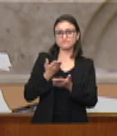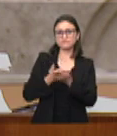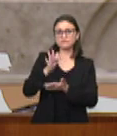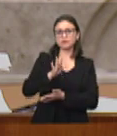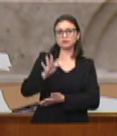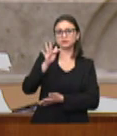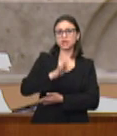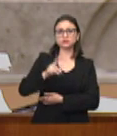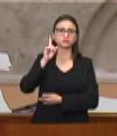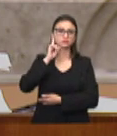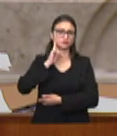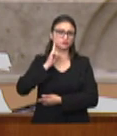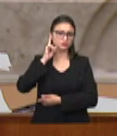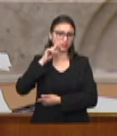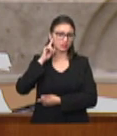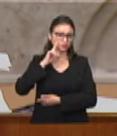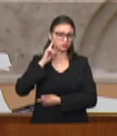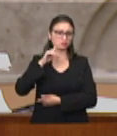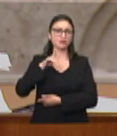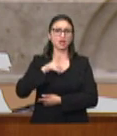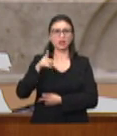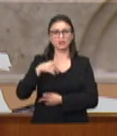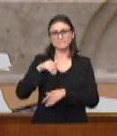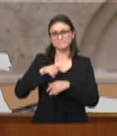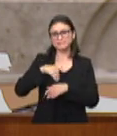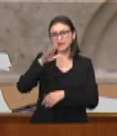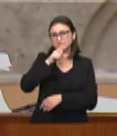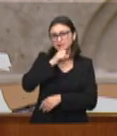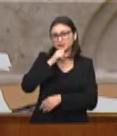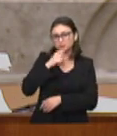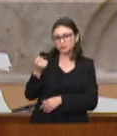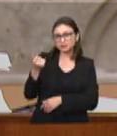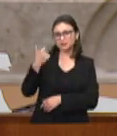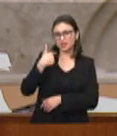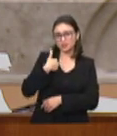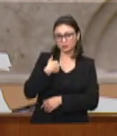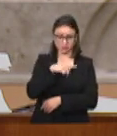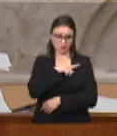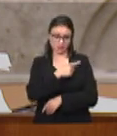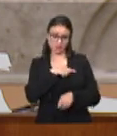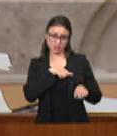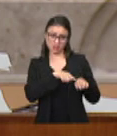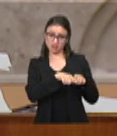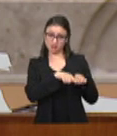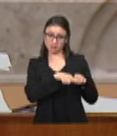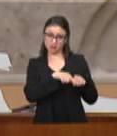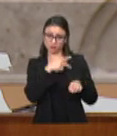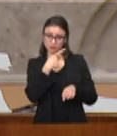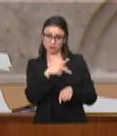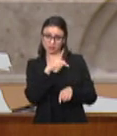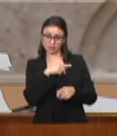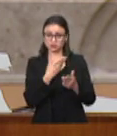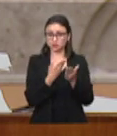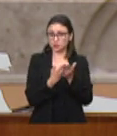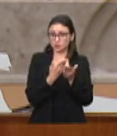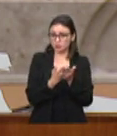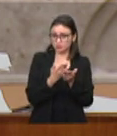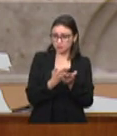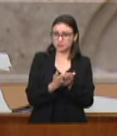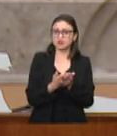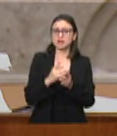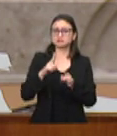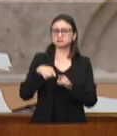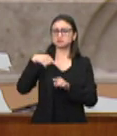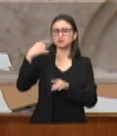Porto Alegre. Ele era um pouco mais velho do que eu e o seu irmão Hamilton, era meu colega de turma. E depois com